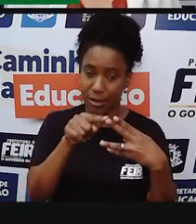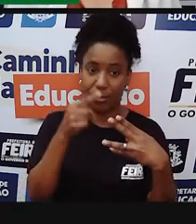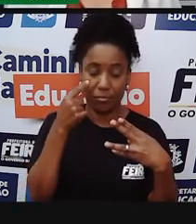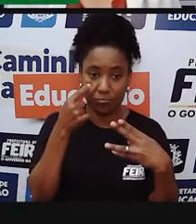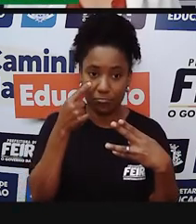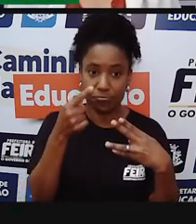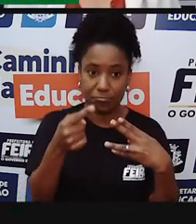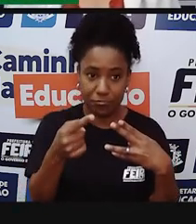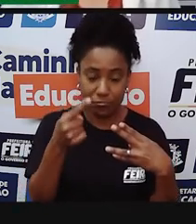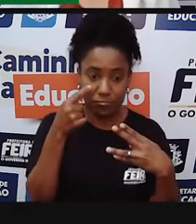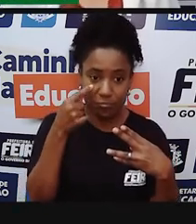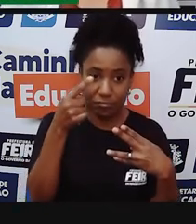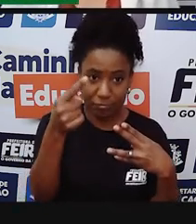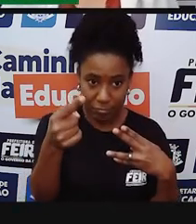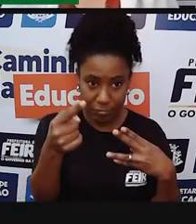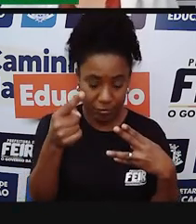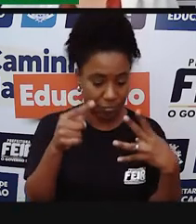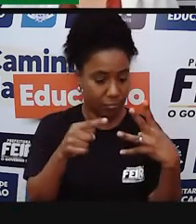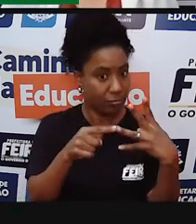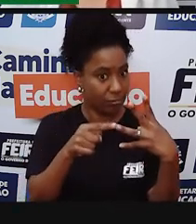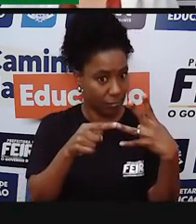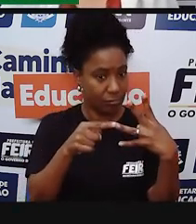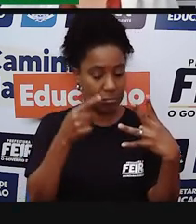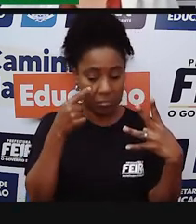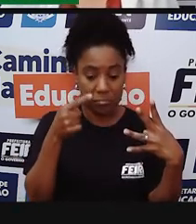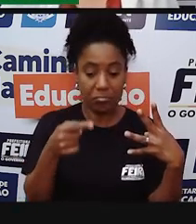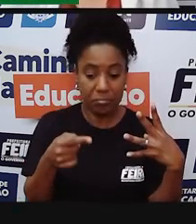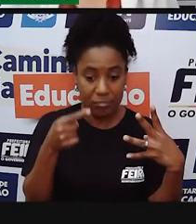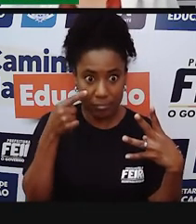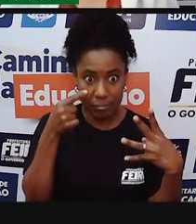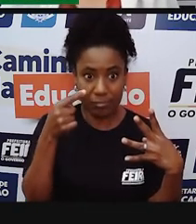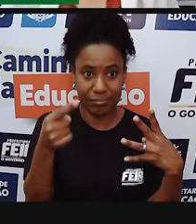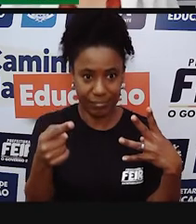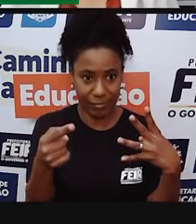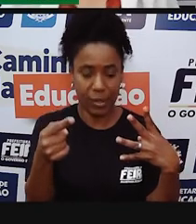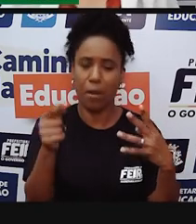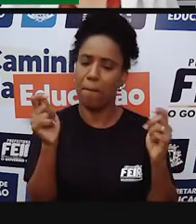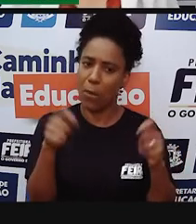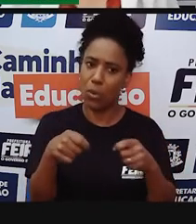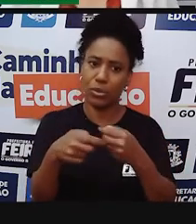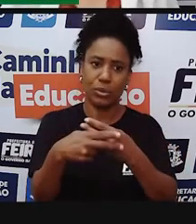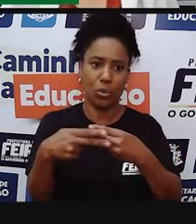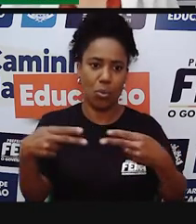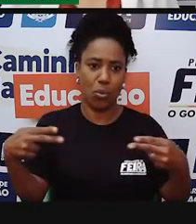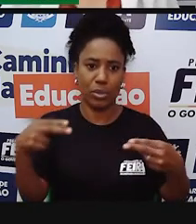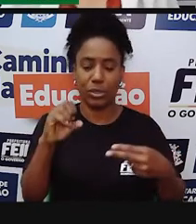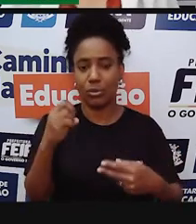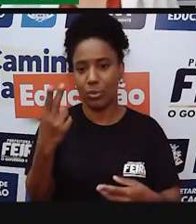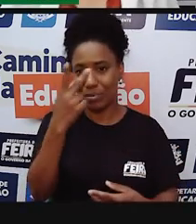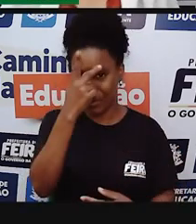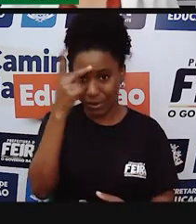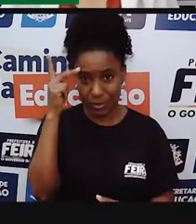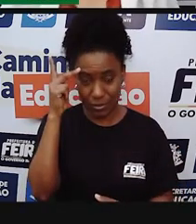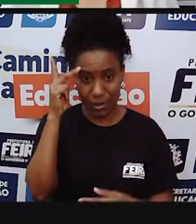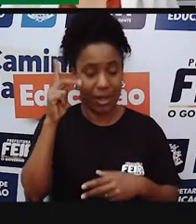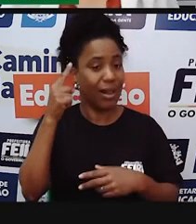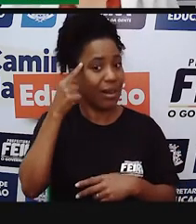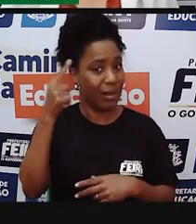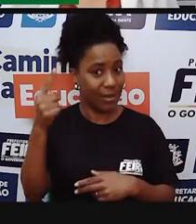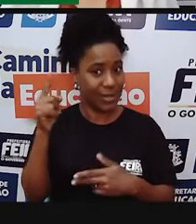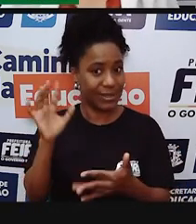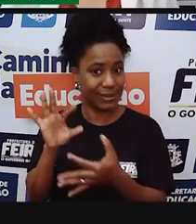alguma coisa está próximo a você ou não Tá bom serve para objetos pessoas e tudo mais lembrando que alguns outros contextos Pô